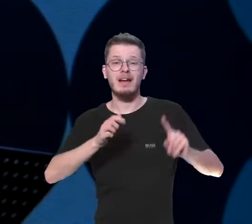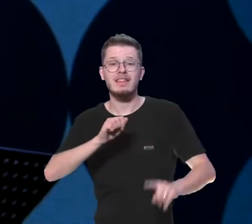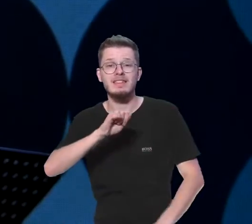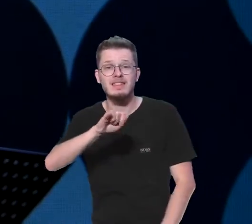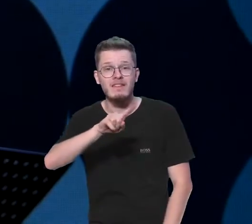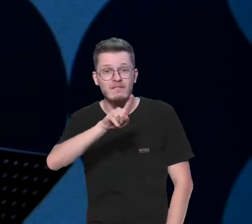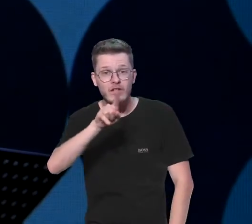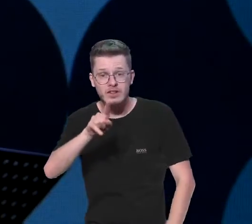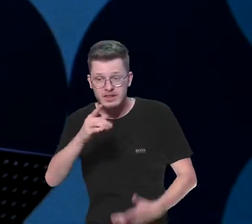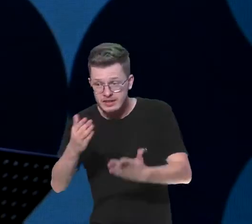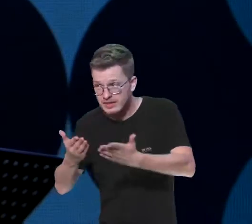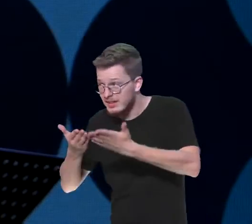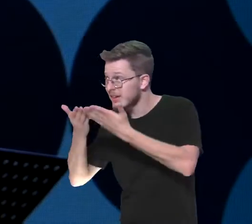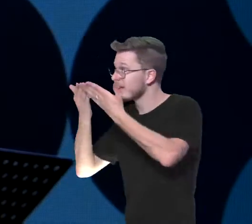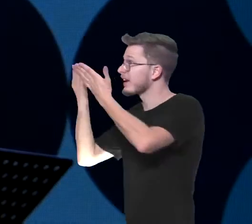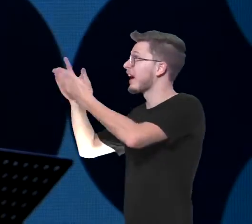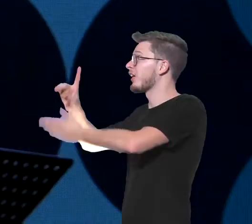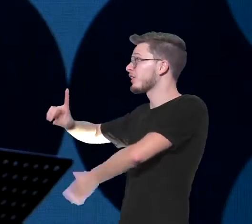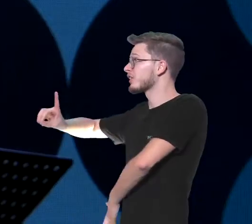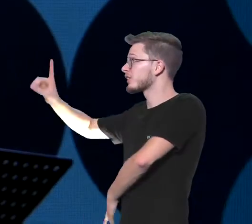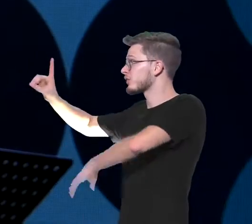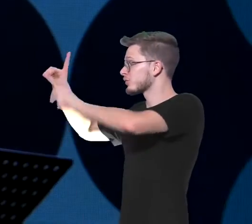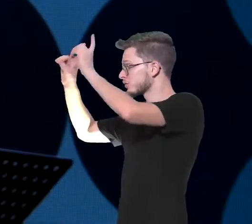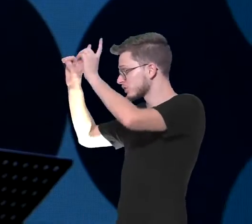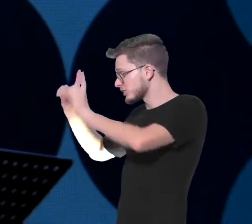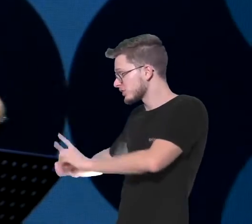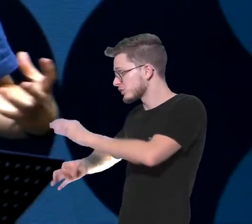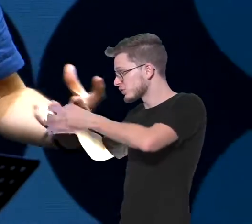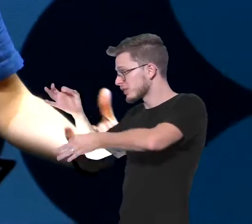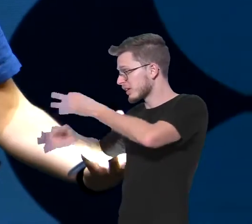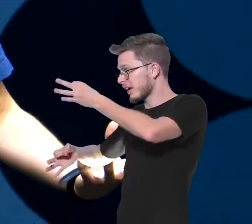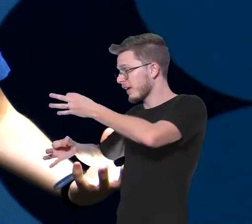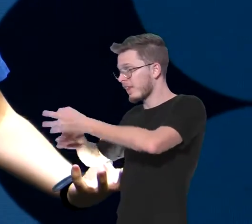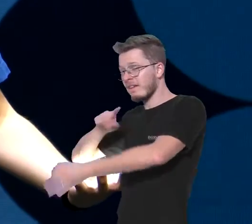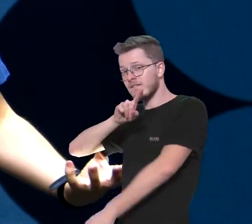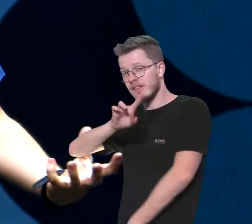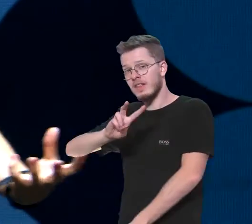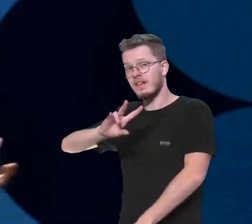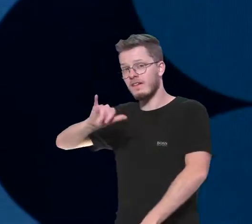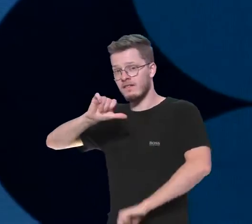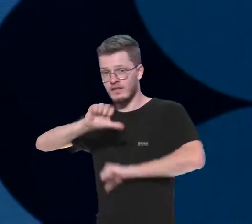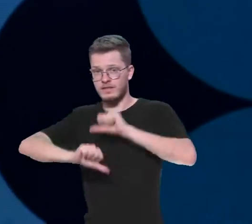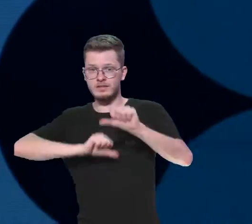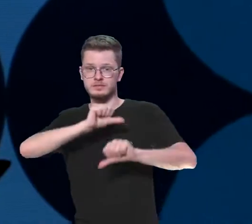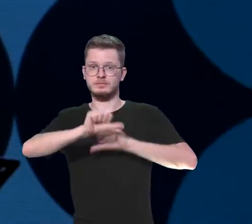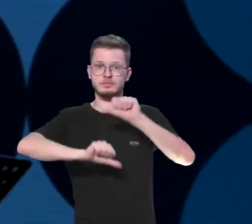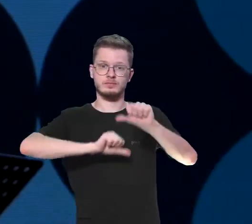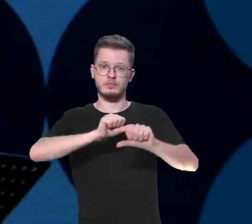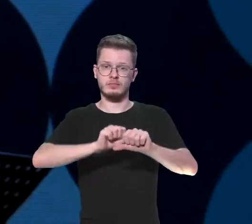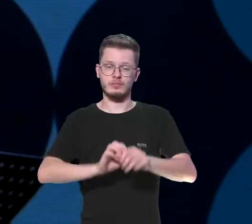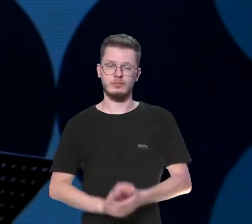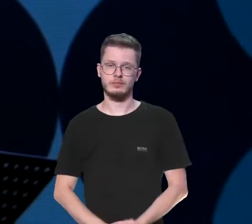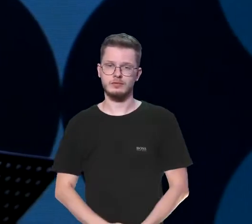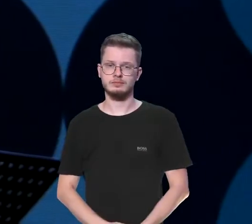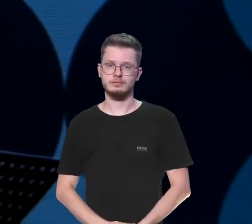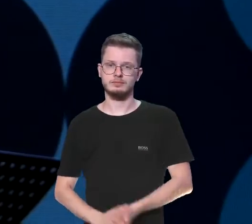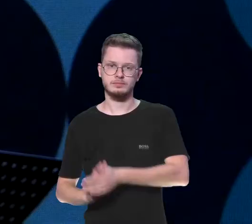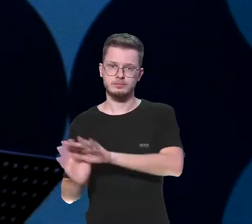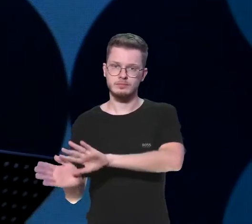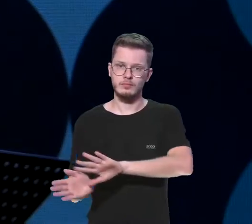A terceira coisa que esse texto vai nos ensinar é: tire a mágoa debaixo do tapete da